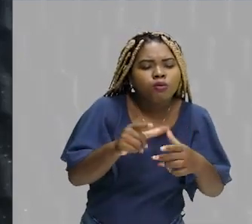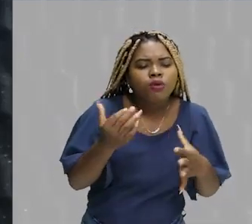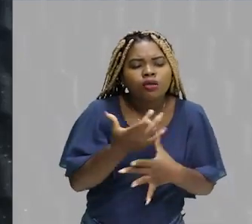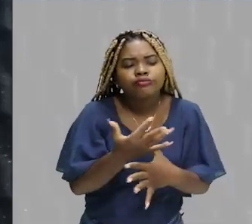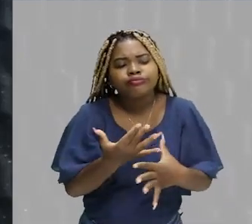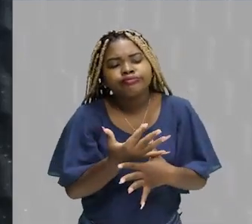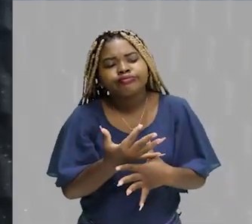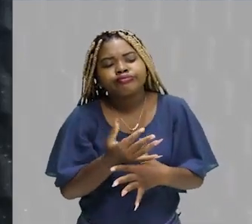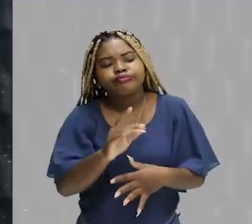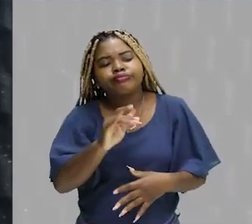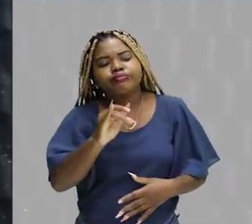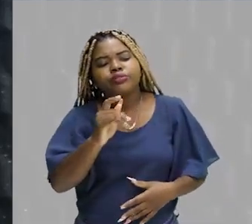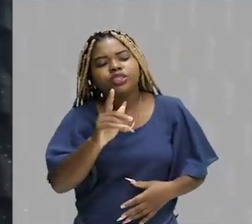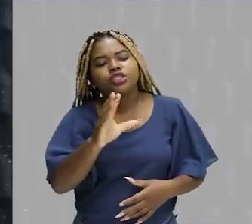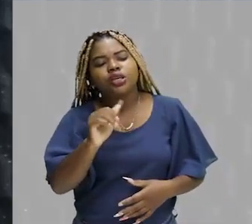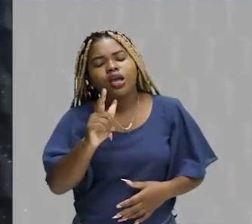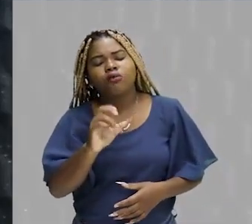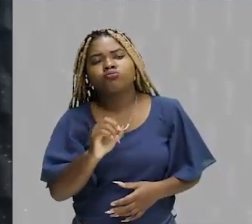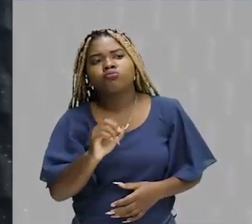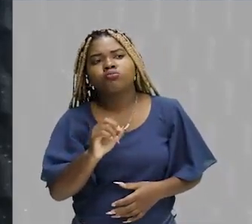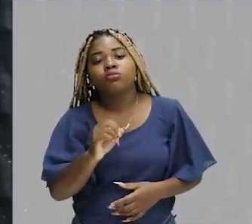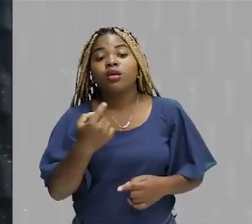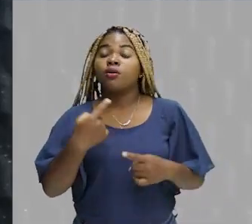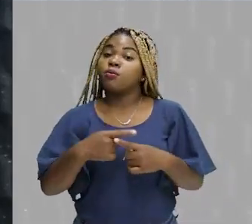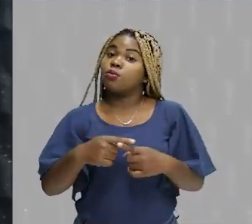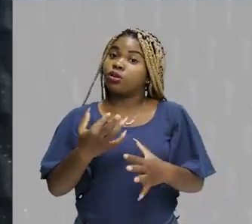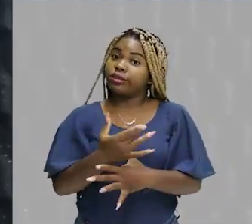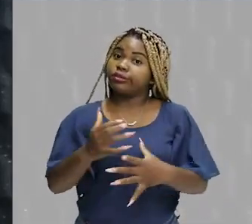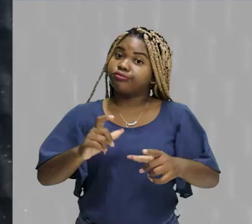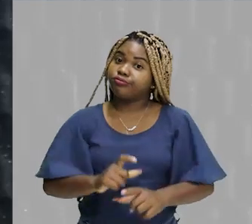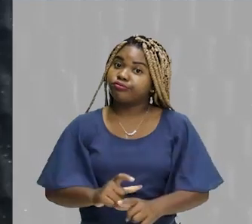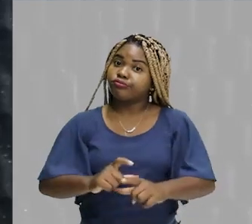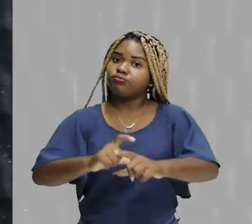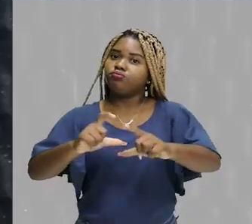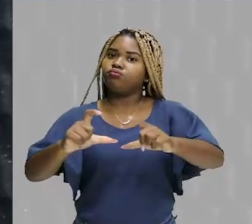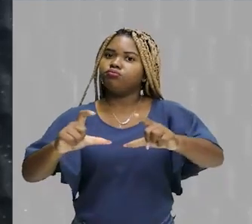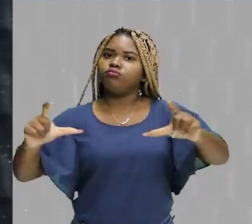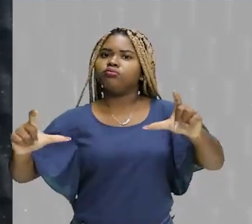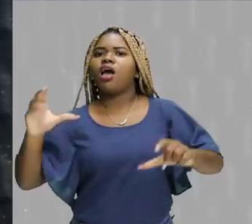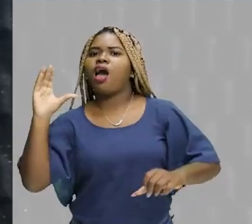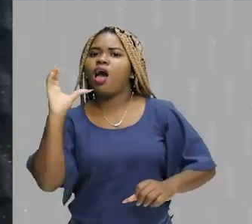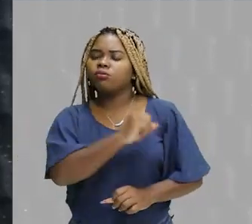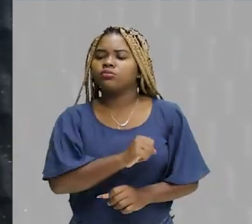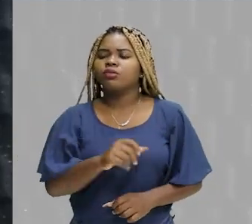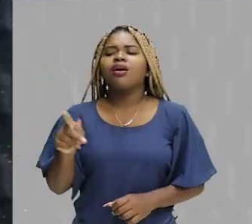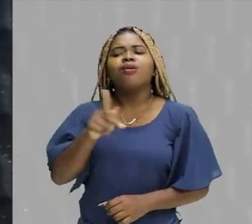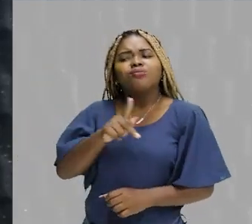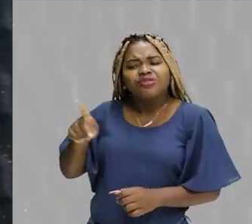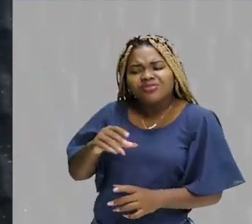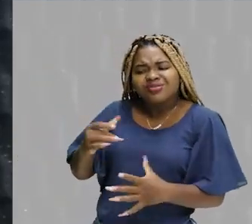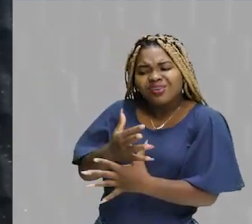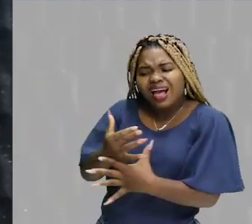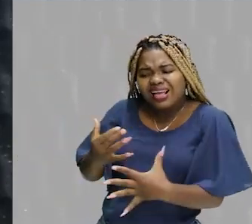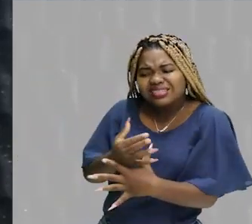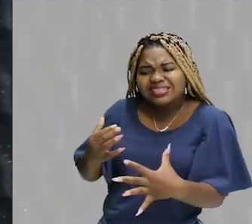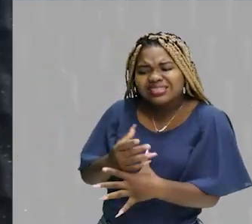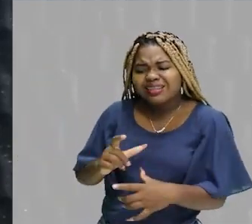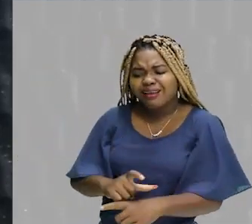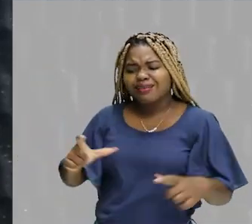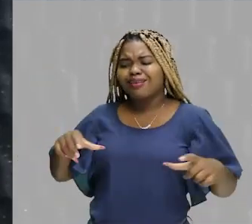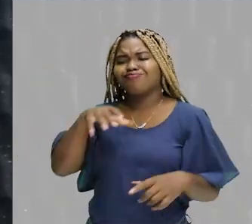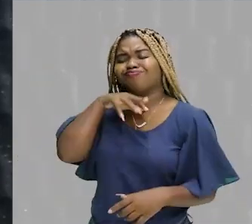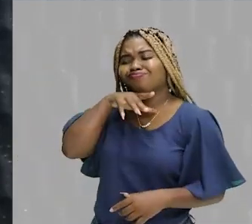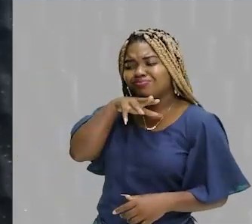pessoal de Chicago? Porque a cidade cresceu muito rápido. Professor, a cidade crescer é uma coisa